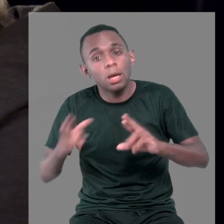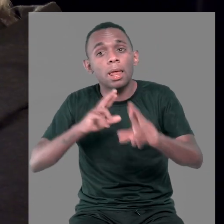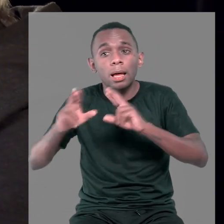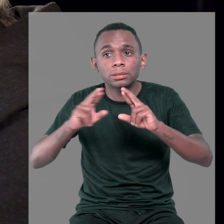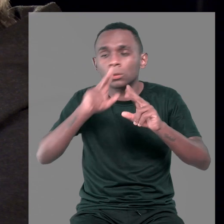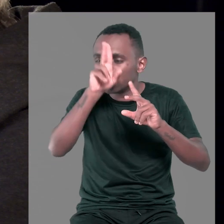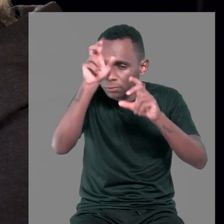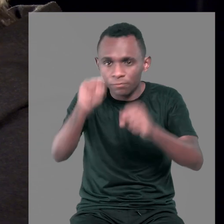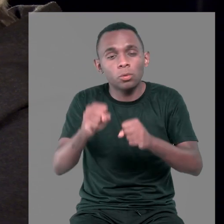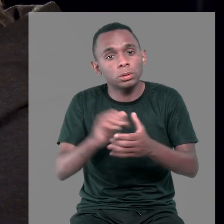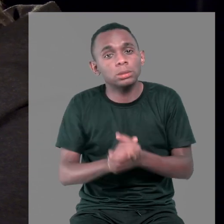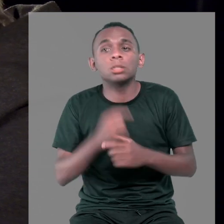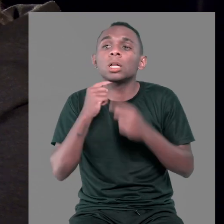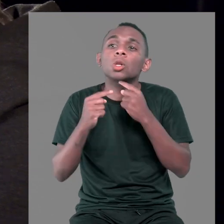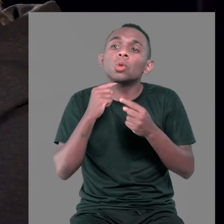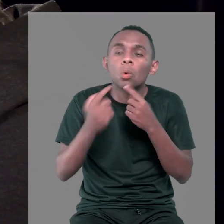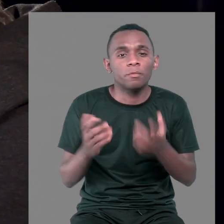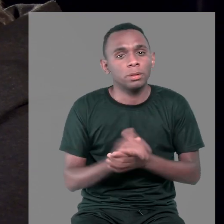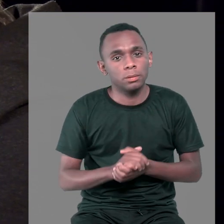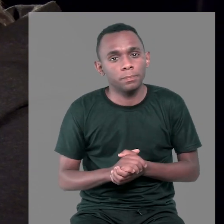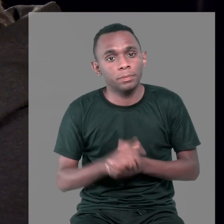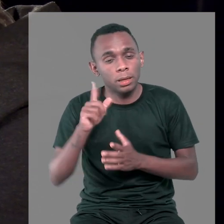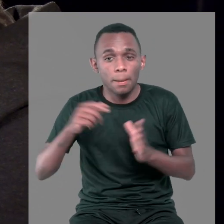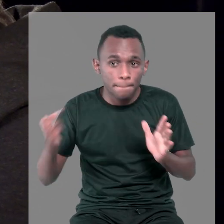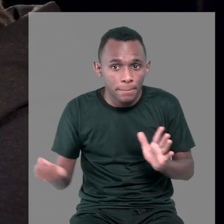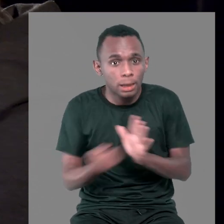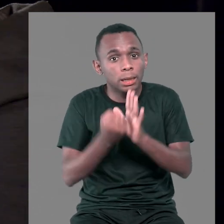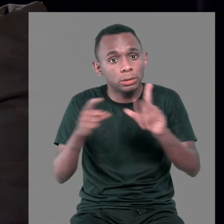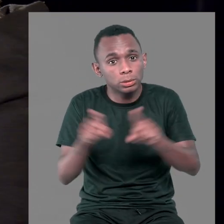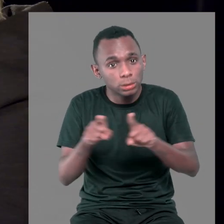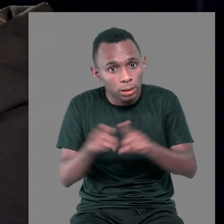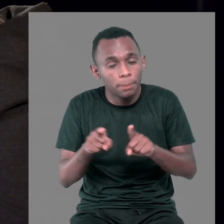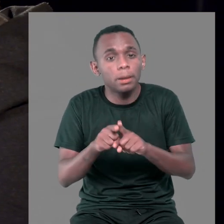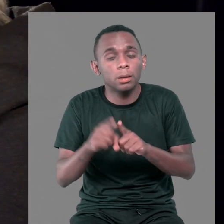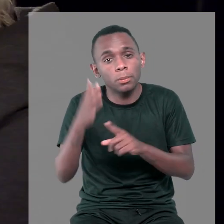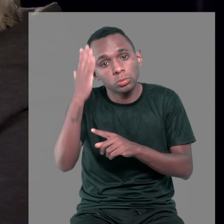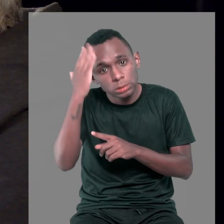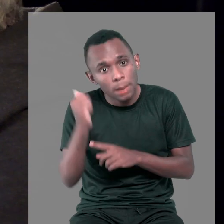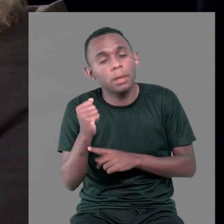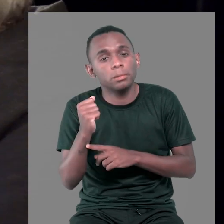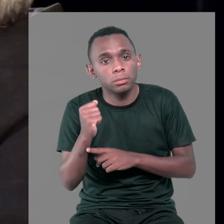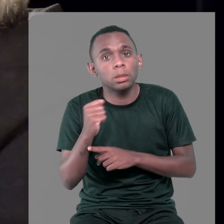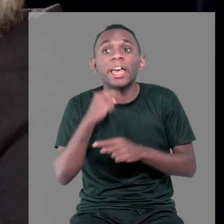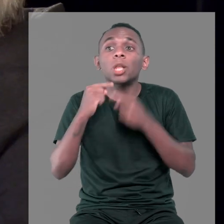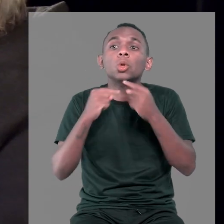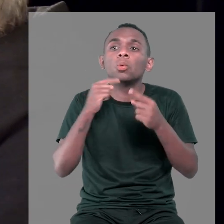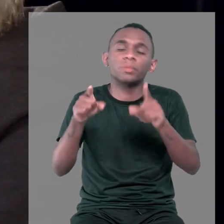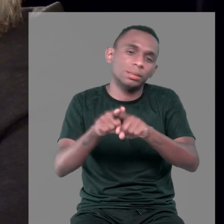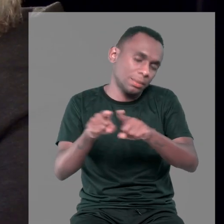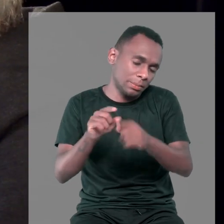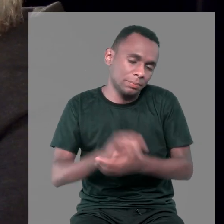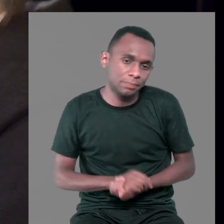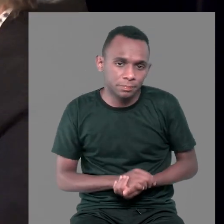a lei, que é o desejo de sua reformulação, a criação de direitos, a sua